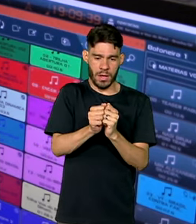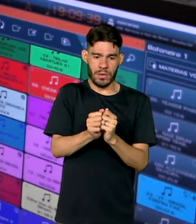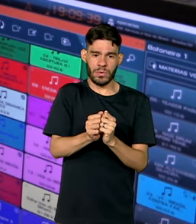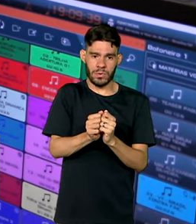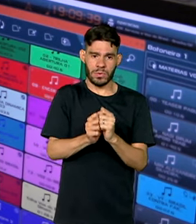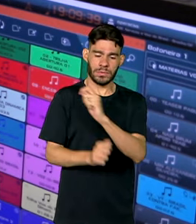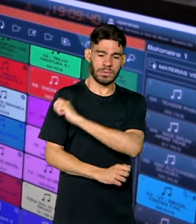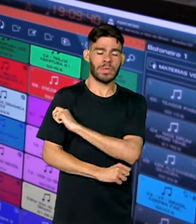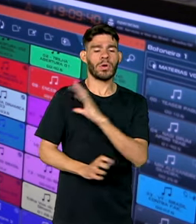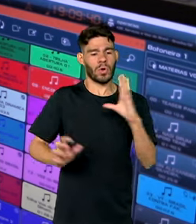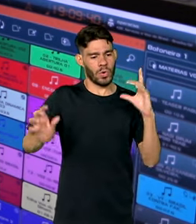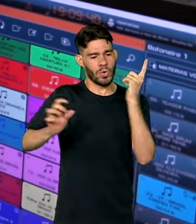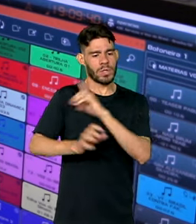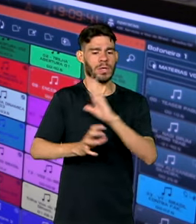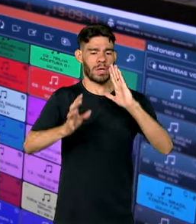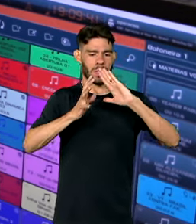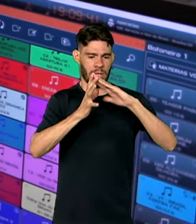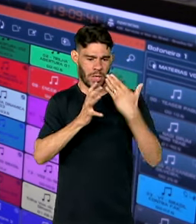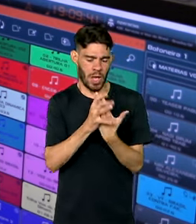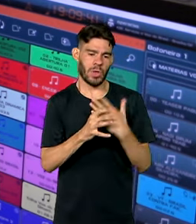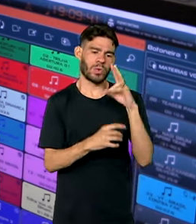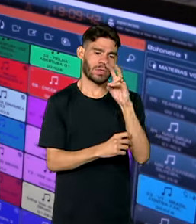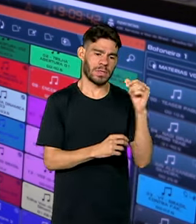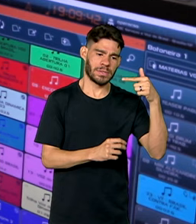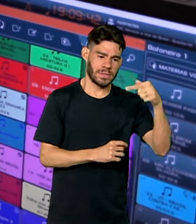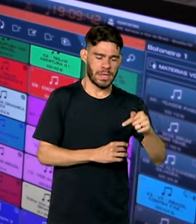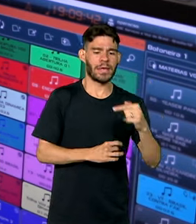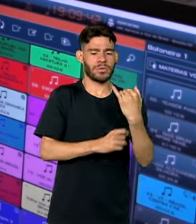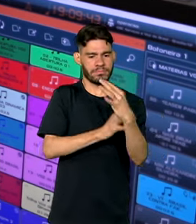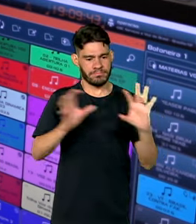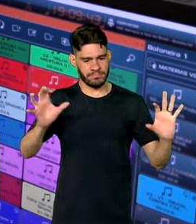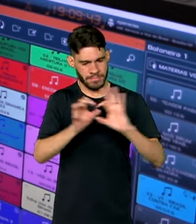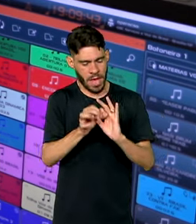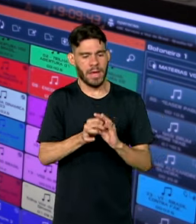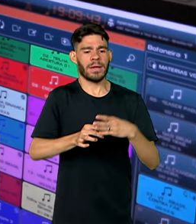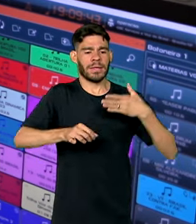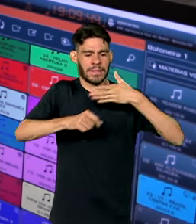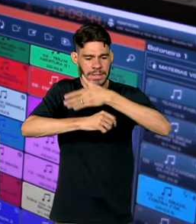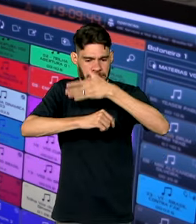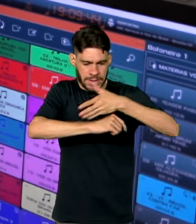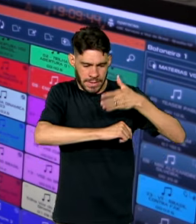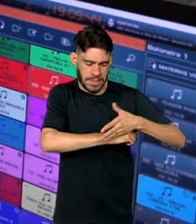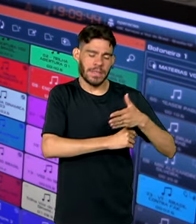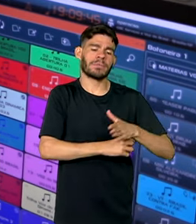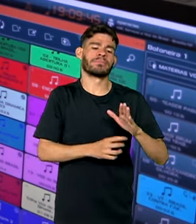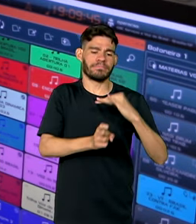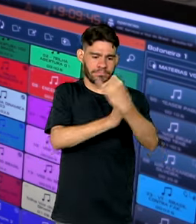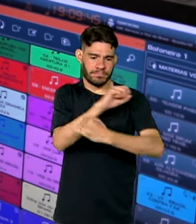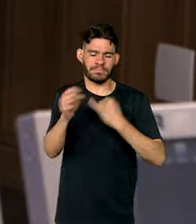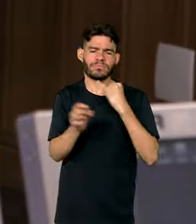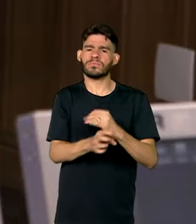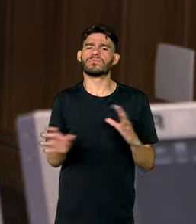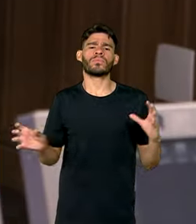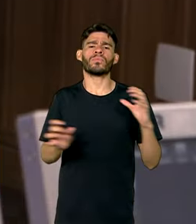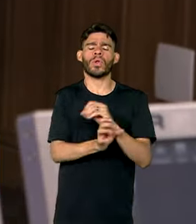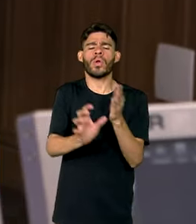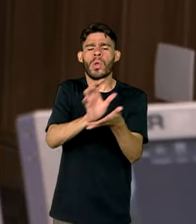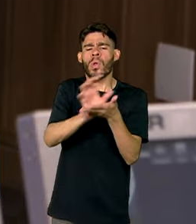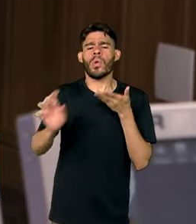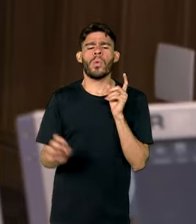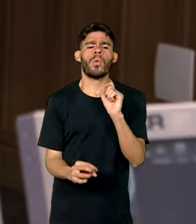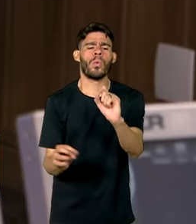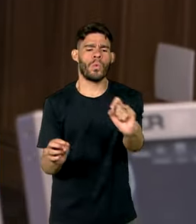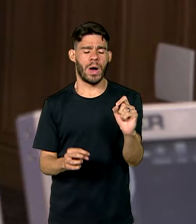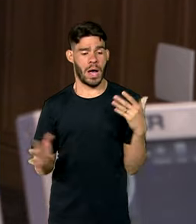507 escolas disso já levando a internet para dentro dos espaços pedagógicos da escola e quanto já foi investido até